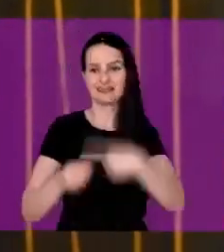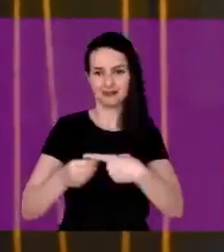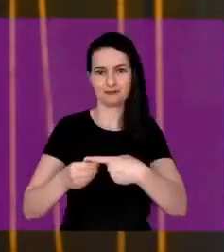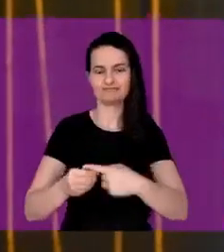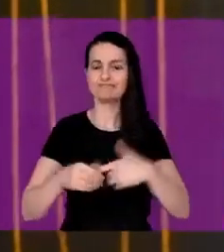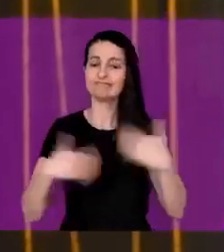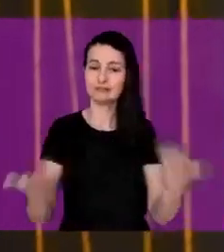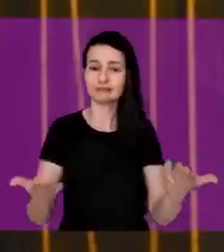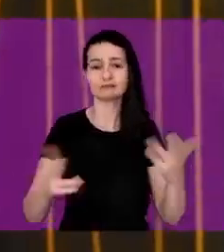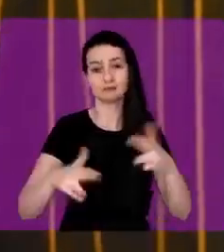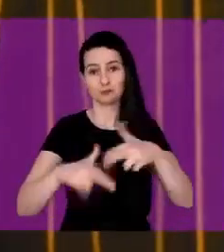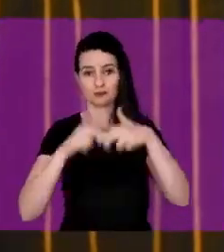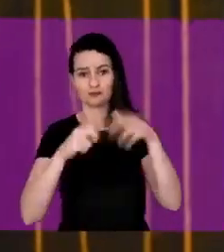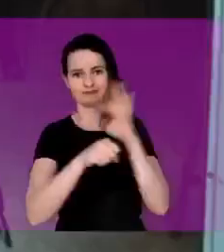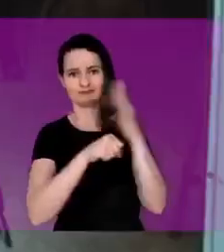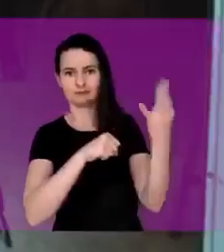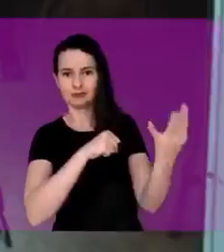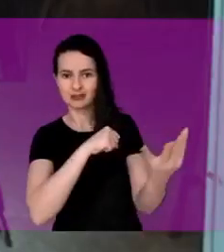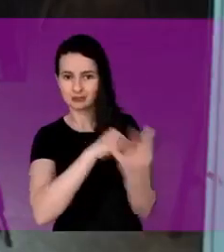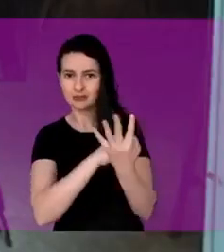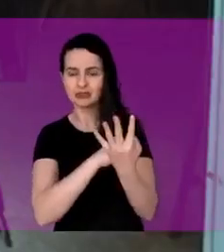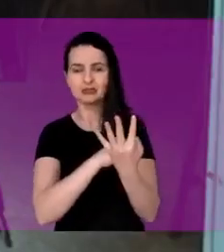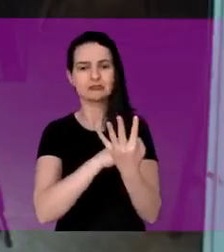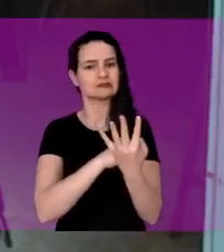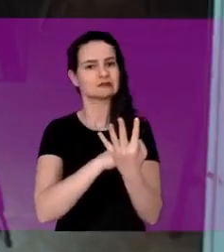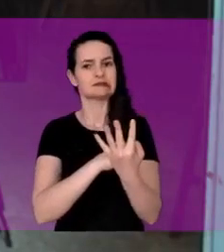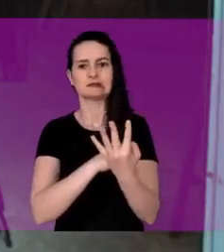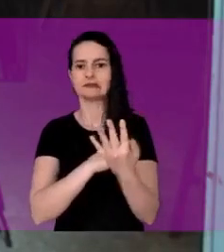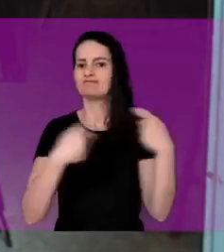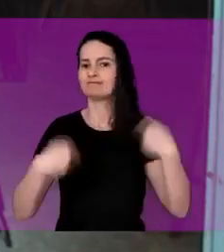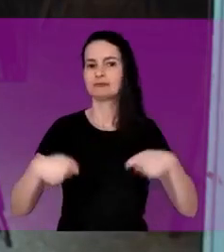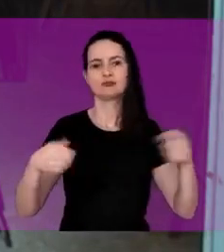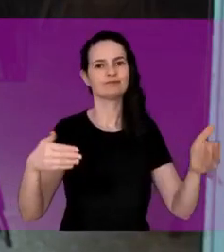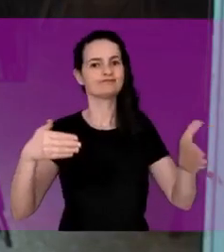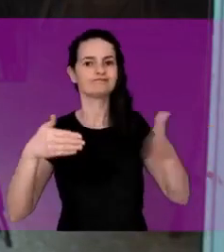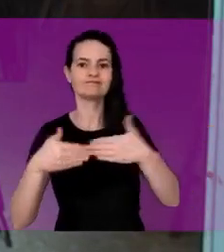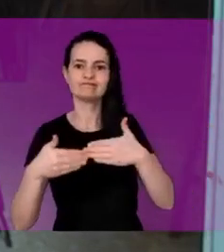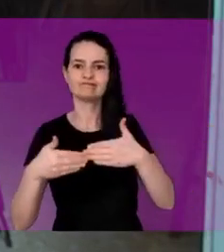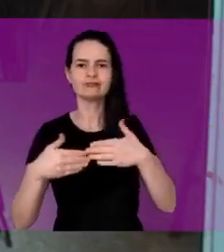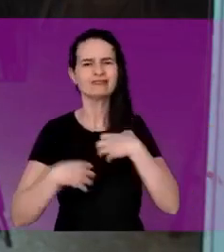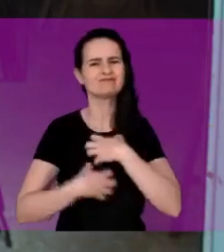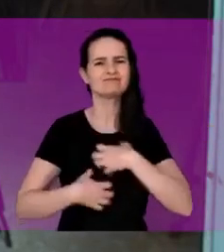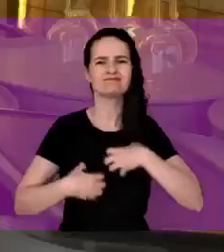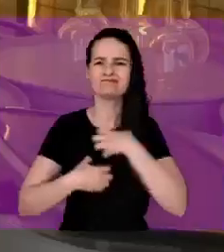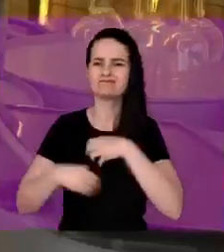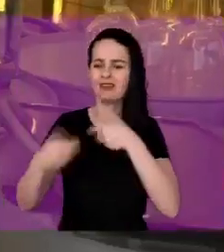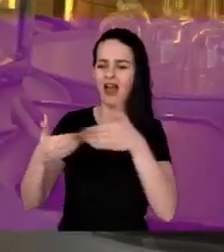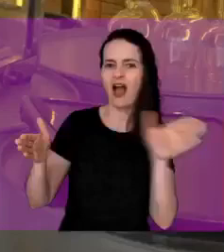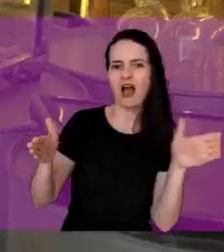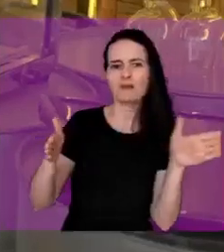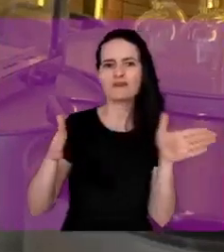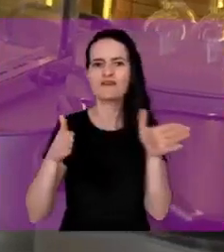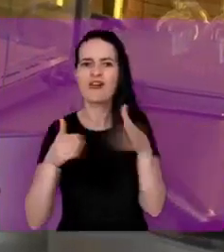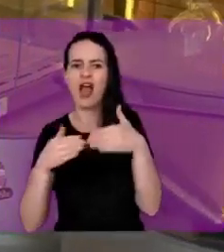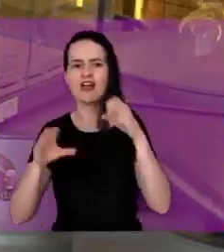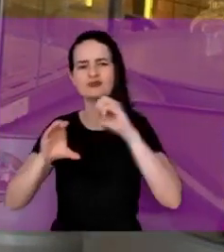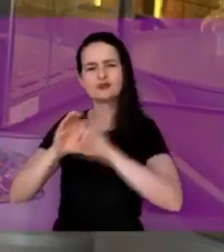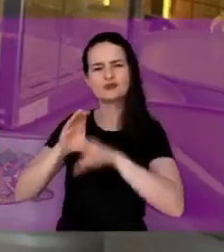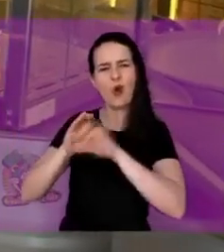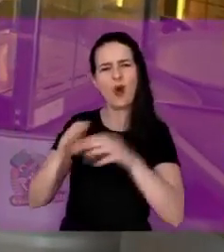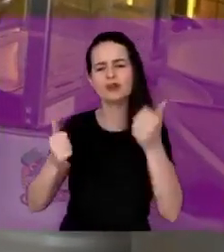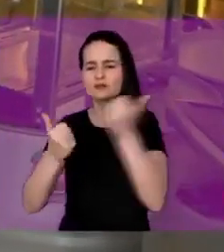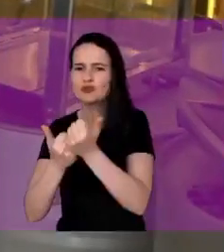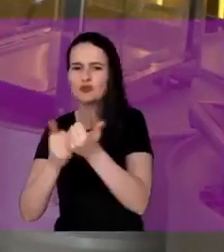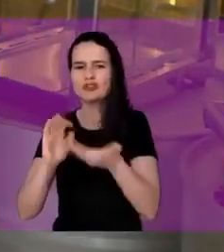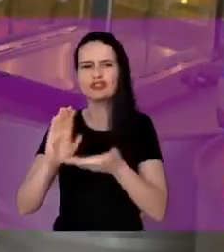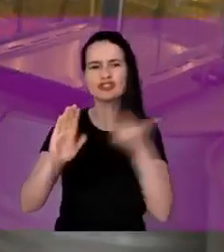ano, eu e minha esposa, a gente finalmente realizou um sonho de um bar aqui na Ercílio Luz. Mas com a chegada da pandemia, do coronavírus e tal, a gente teve que